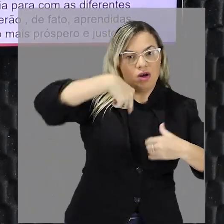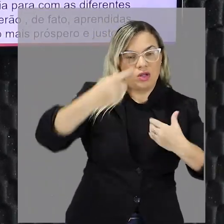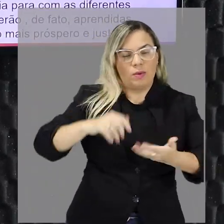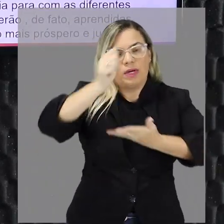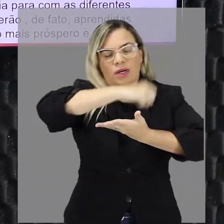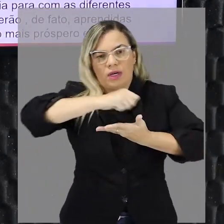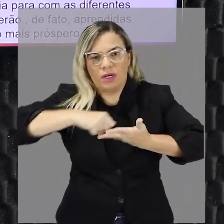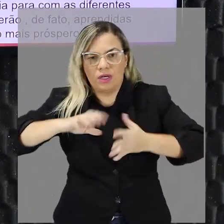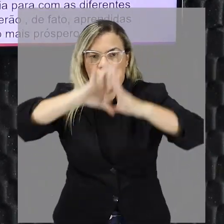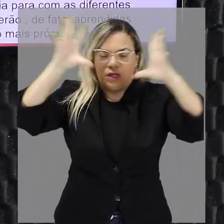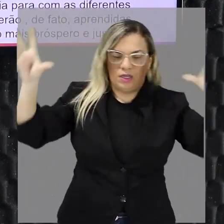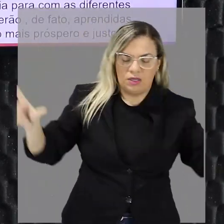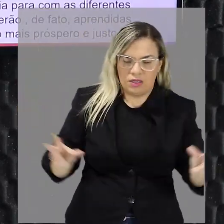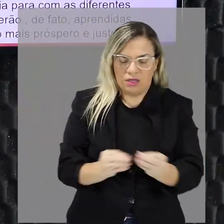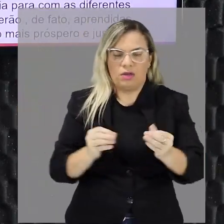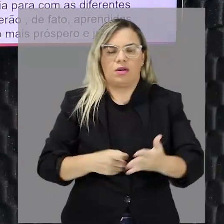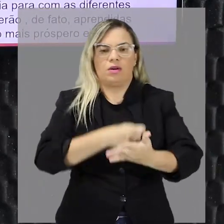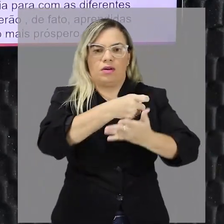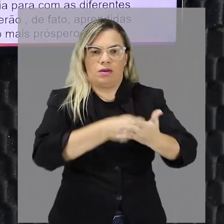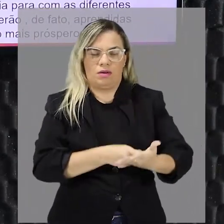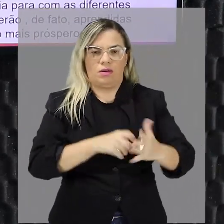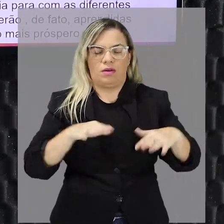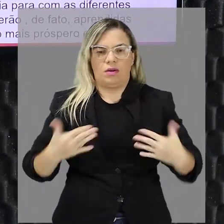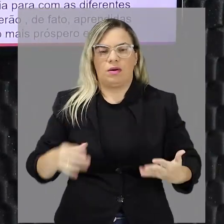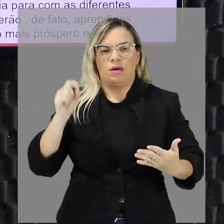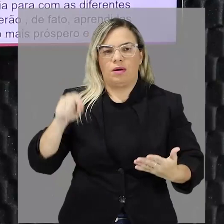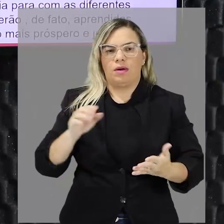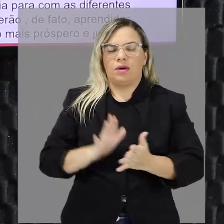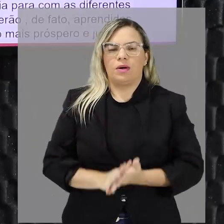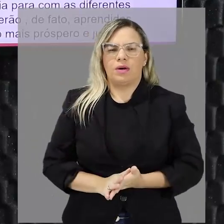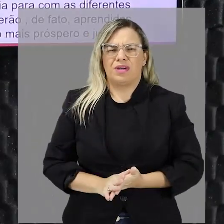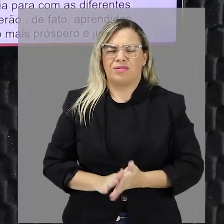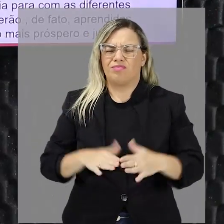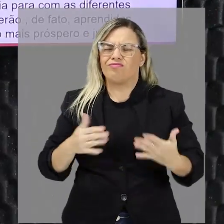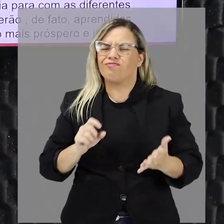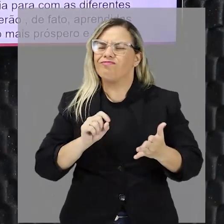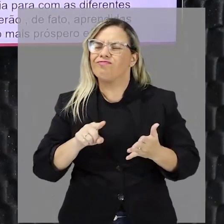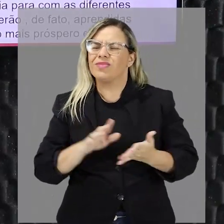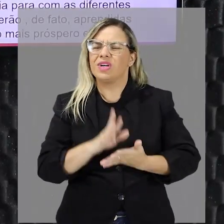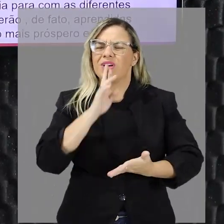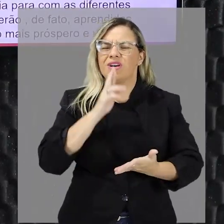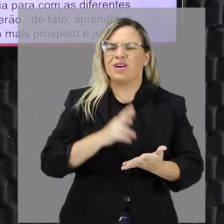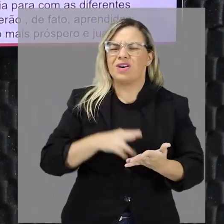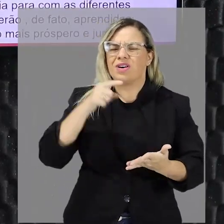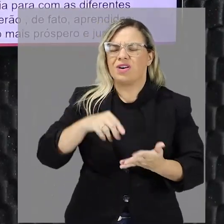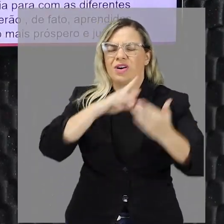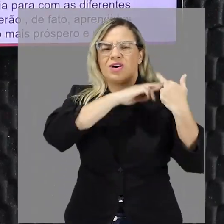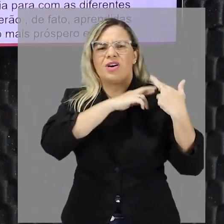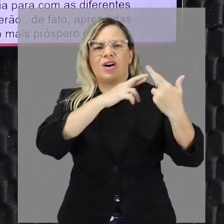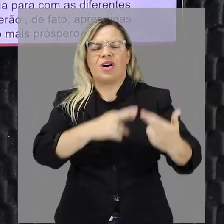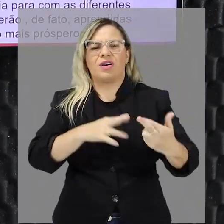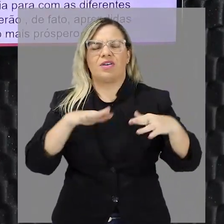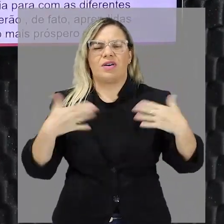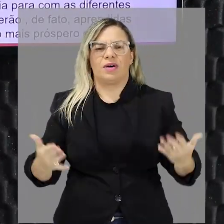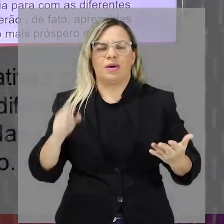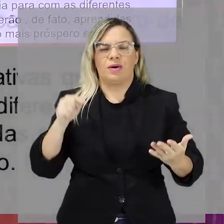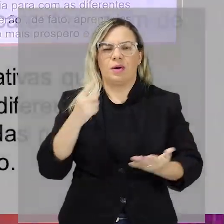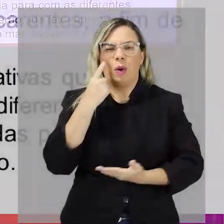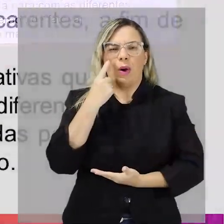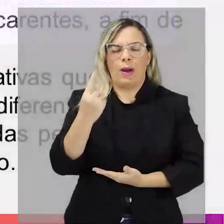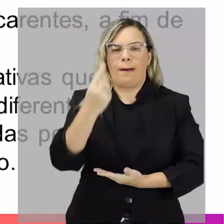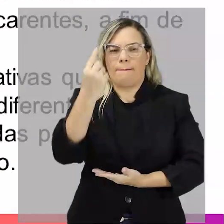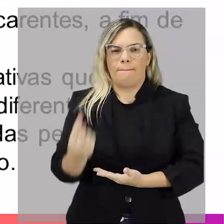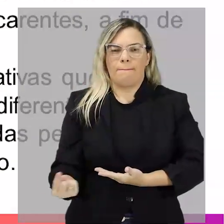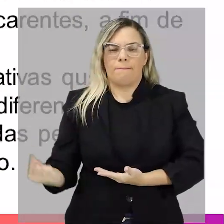texto, fazer o fechamento do seu texto. E será que ele respondeu quem é responsável? Vamos ver se ele respondeu? Olha só, ele